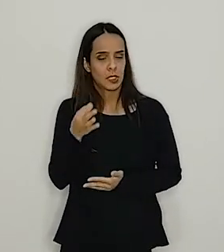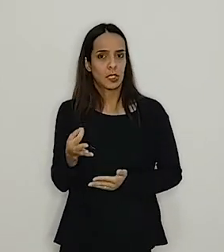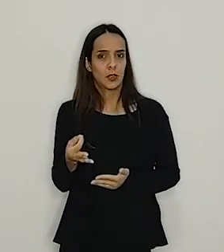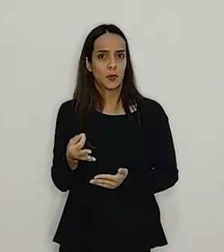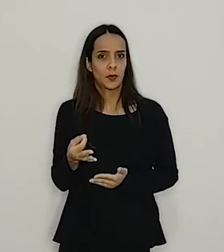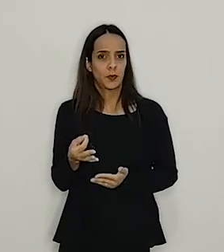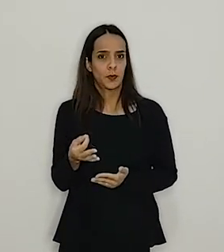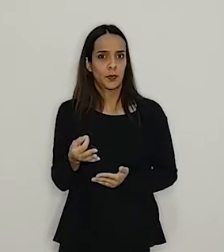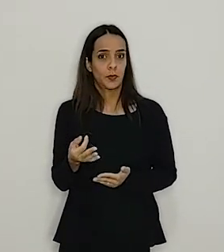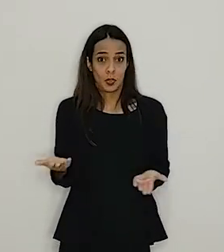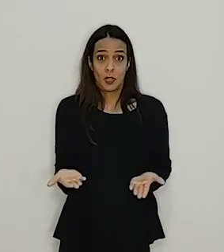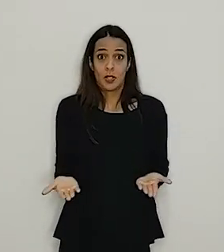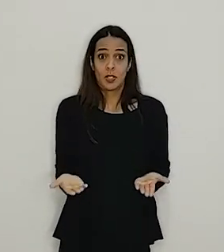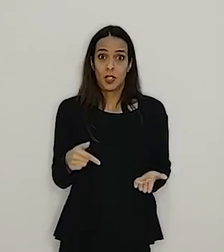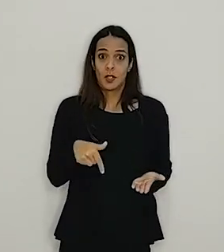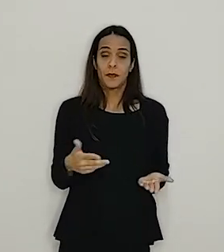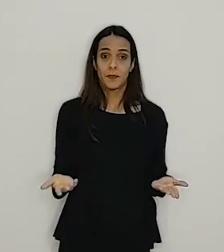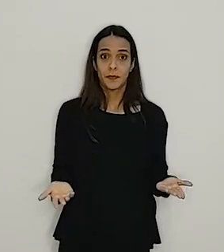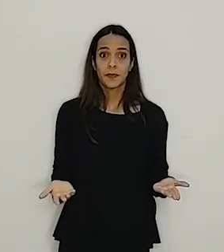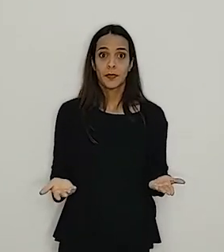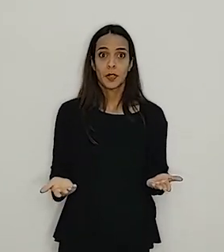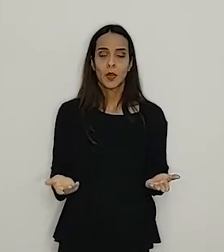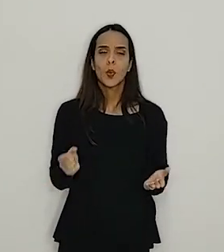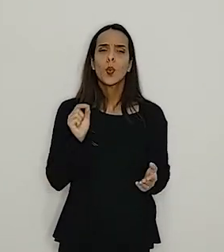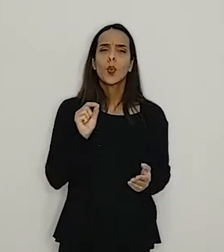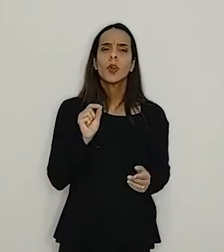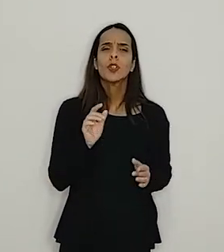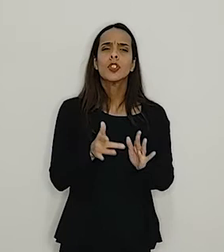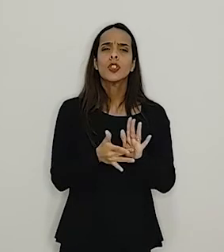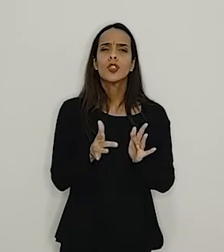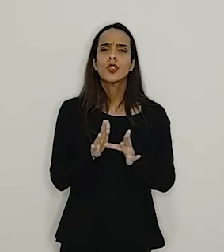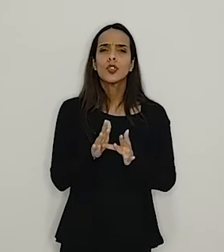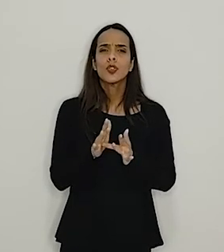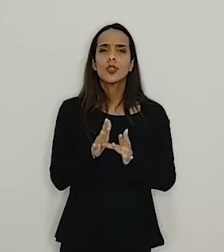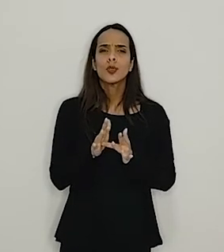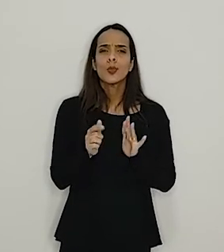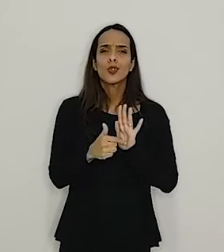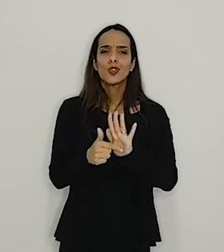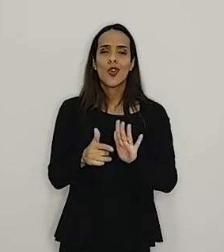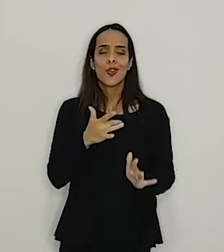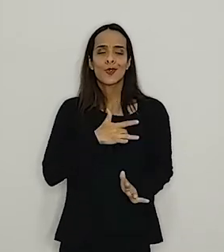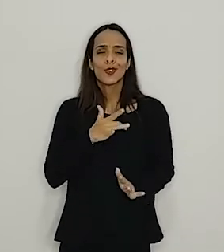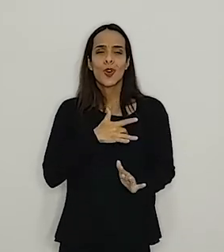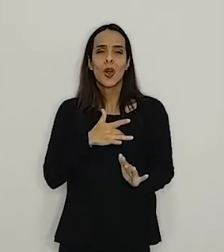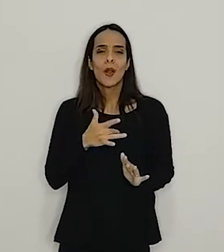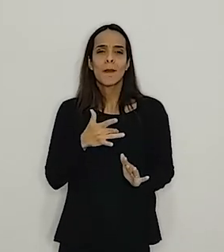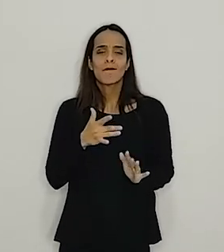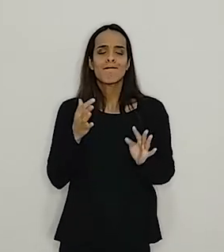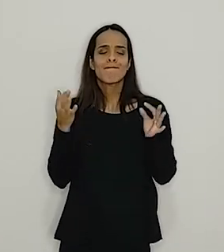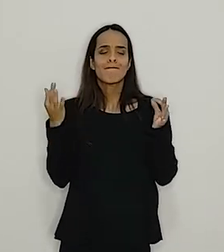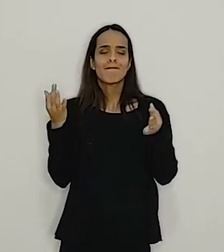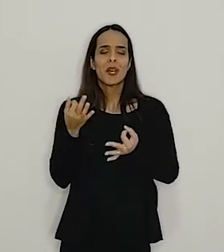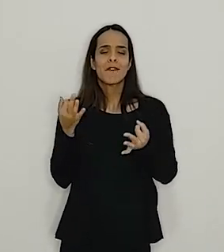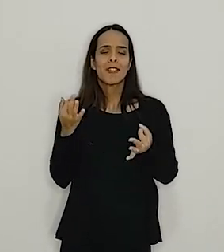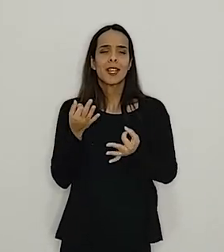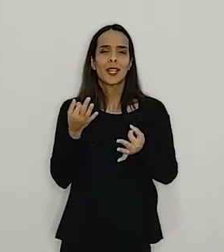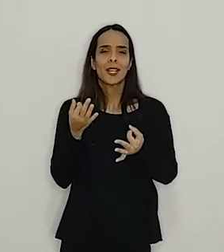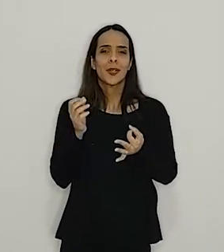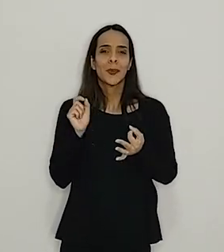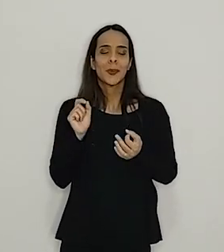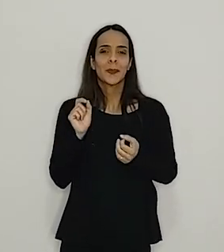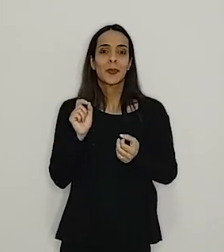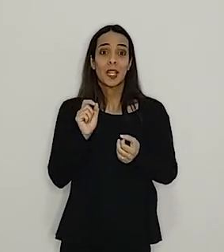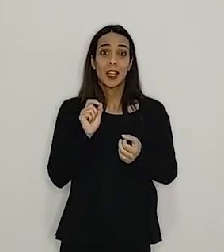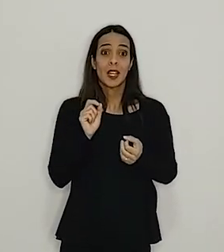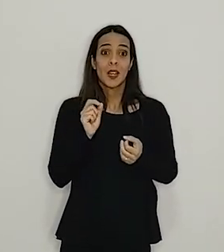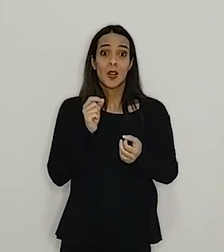O que fez Jesus executar a misericórdia de uma forma absolutamente plena foi o fato dele,